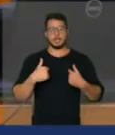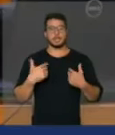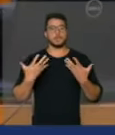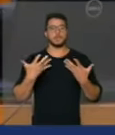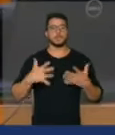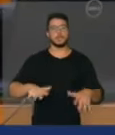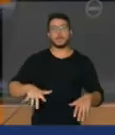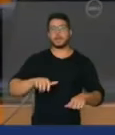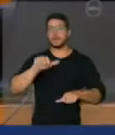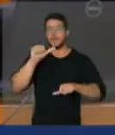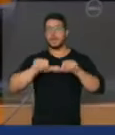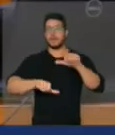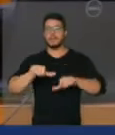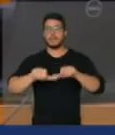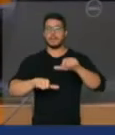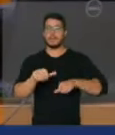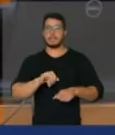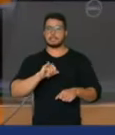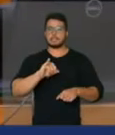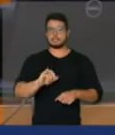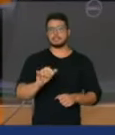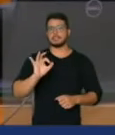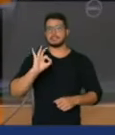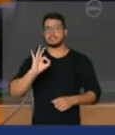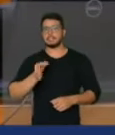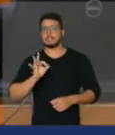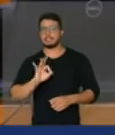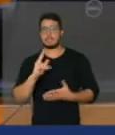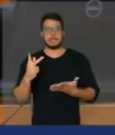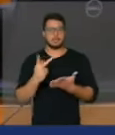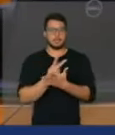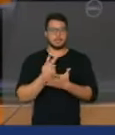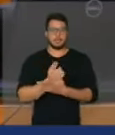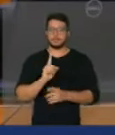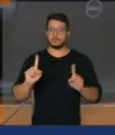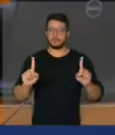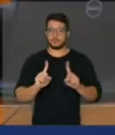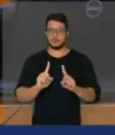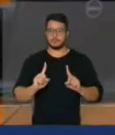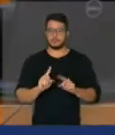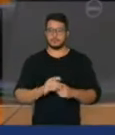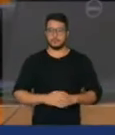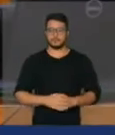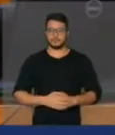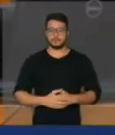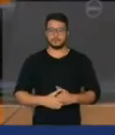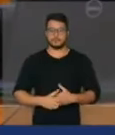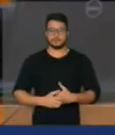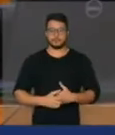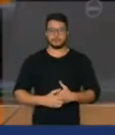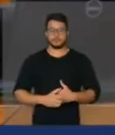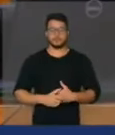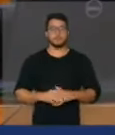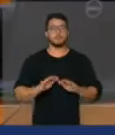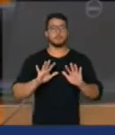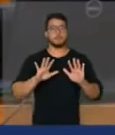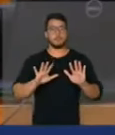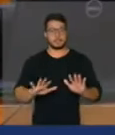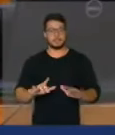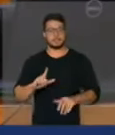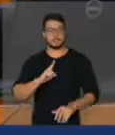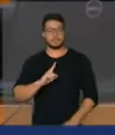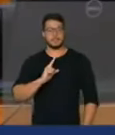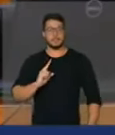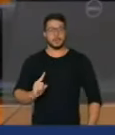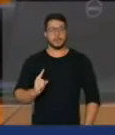acerca do que eles discutiram, investigaram e votaram, a não ser um assunto que eu preferi